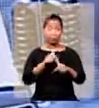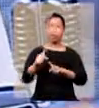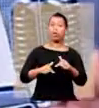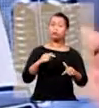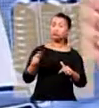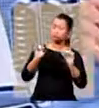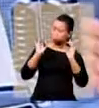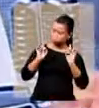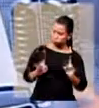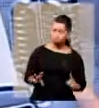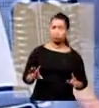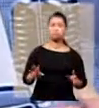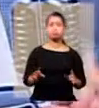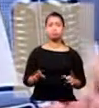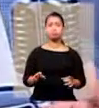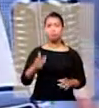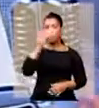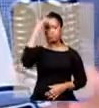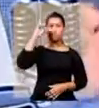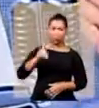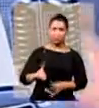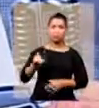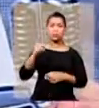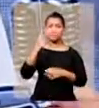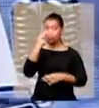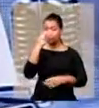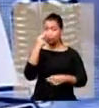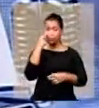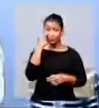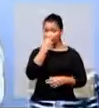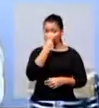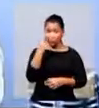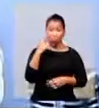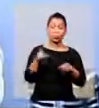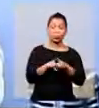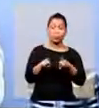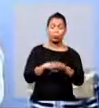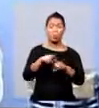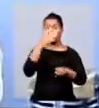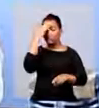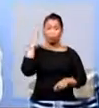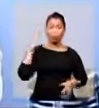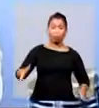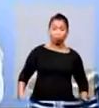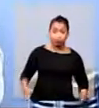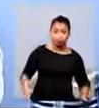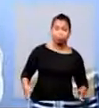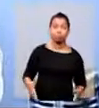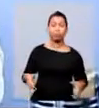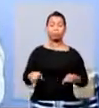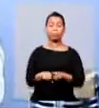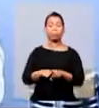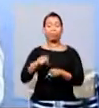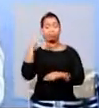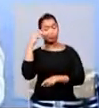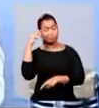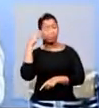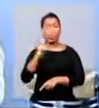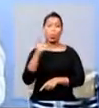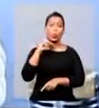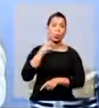com deficiência física, intelectual, né? O auditivo, que agora, né,